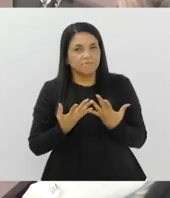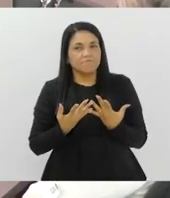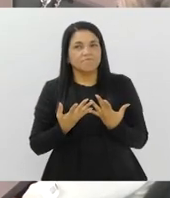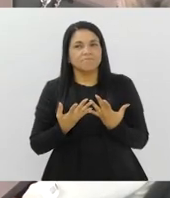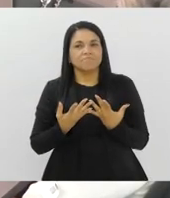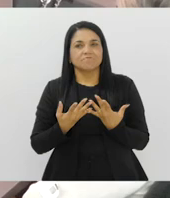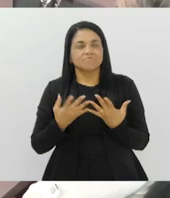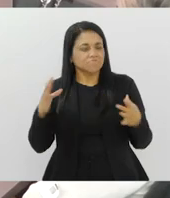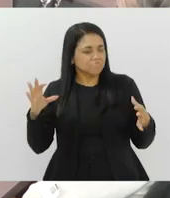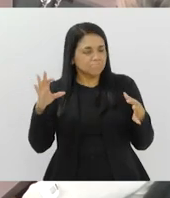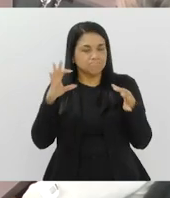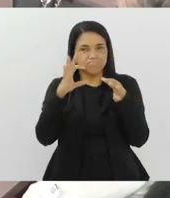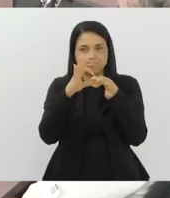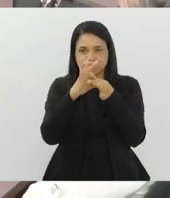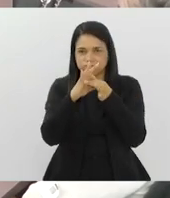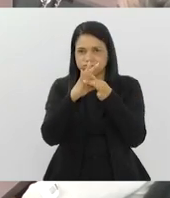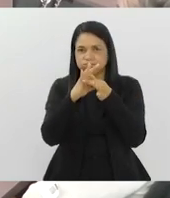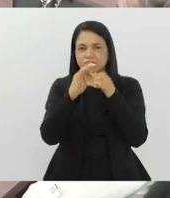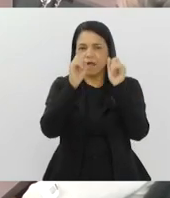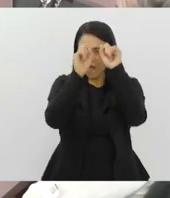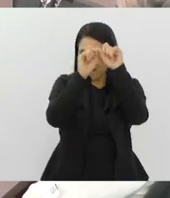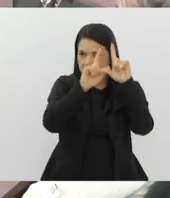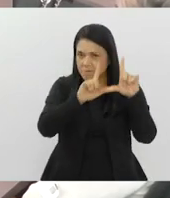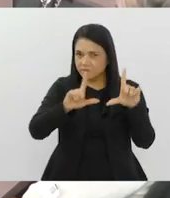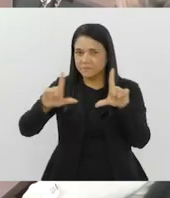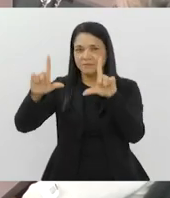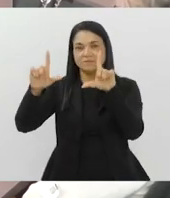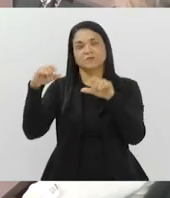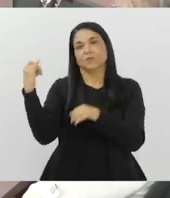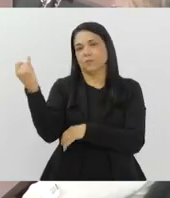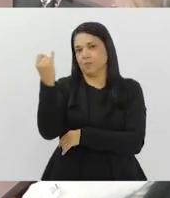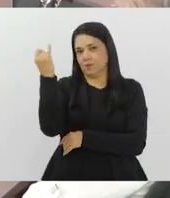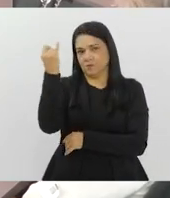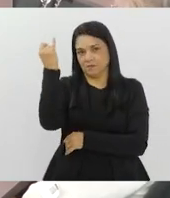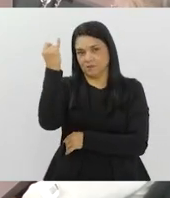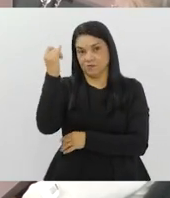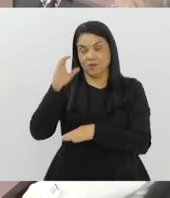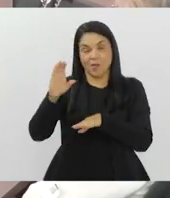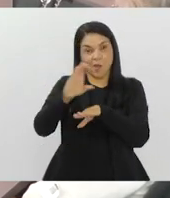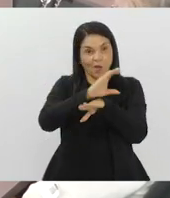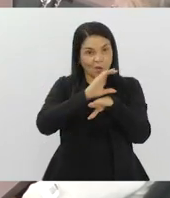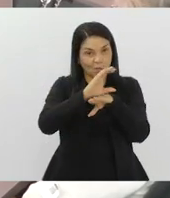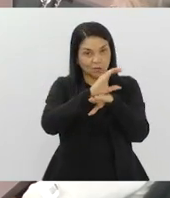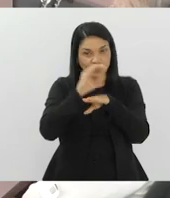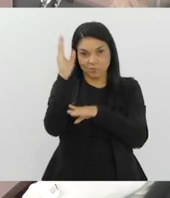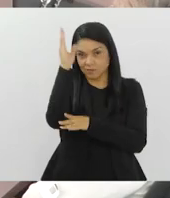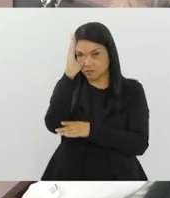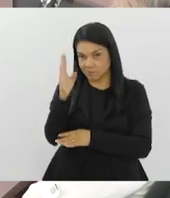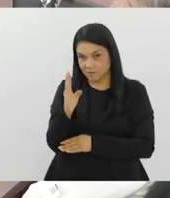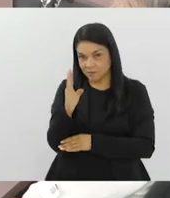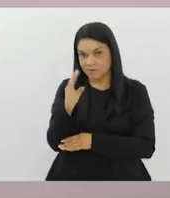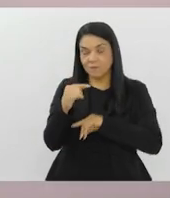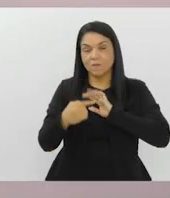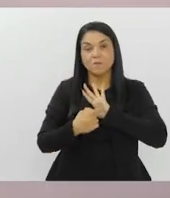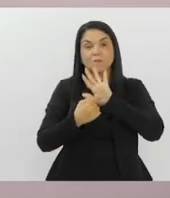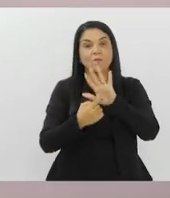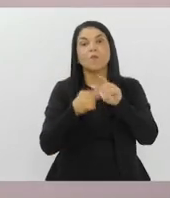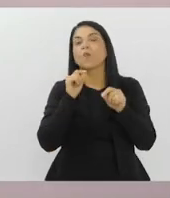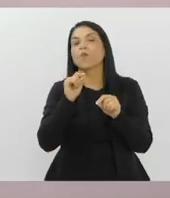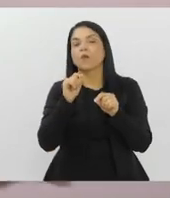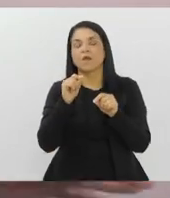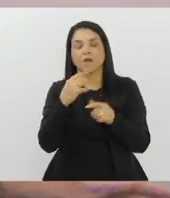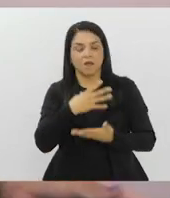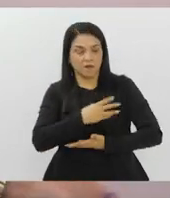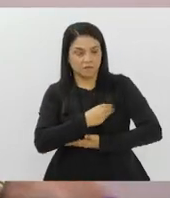coroando a sua apresentação, uma bela apresentação importante, a Constituição brasileira, né, que prevê o aleitamento